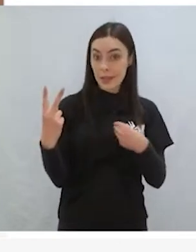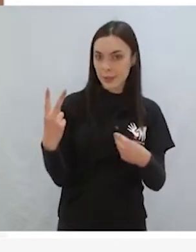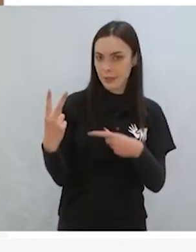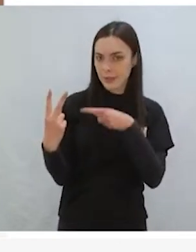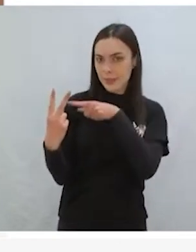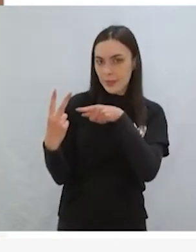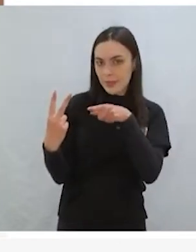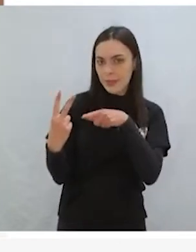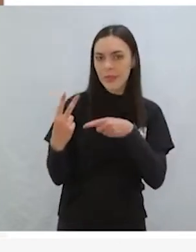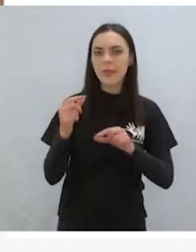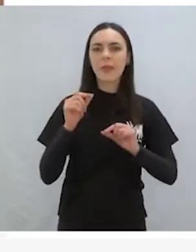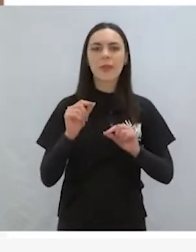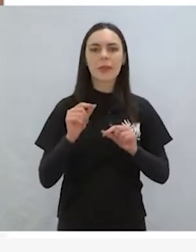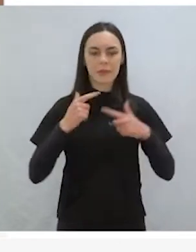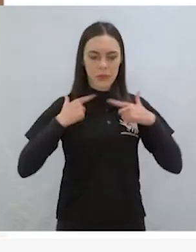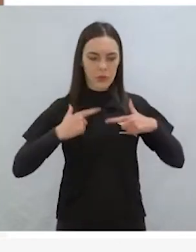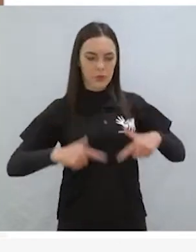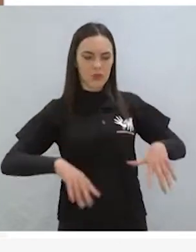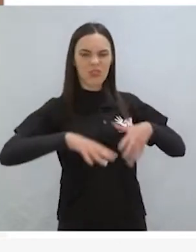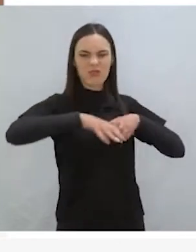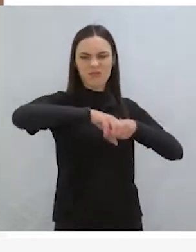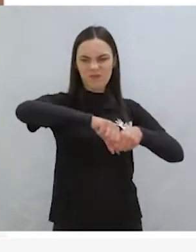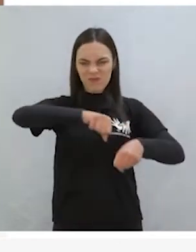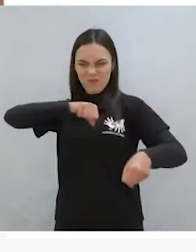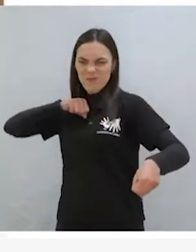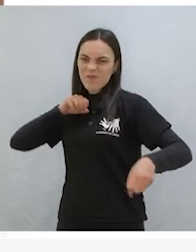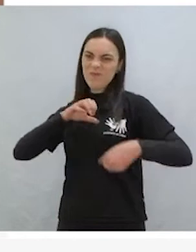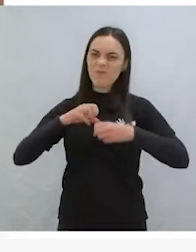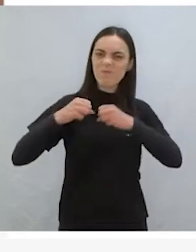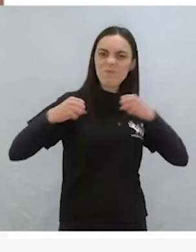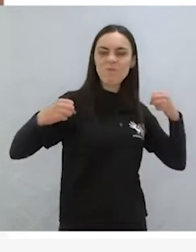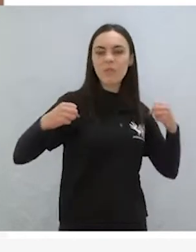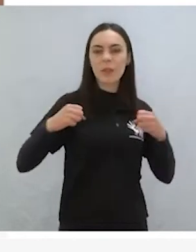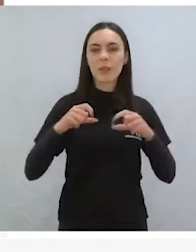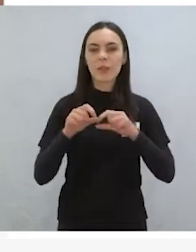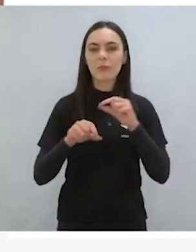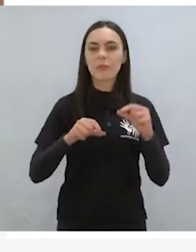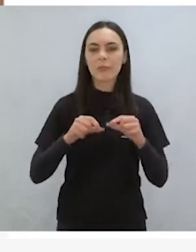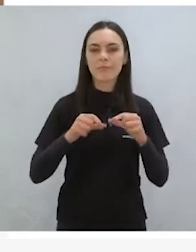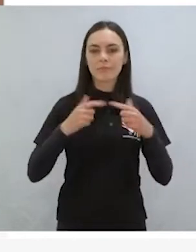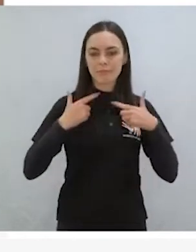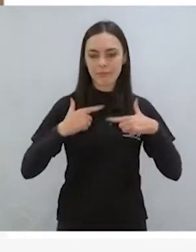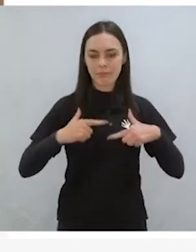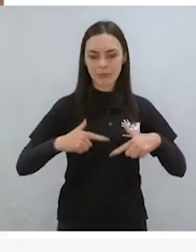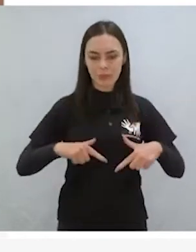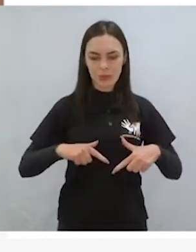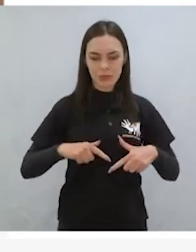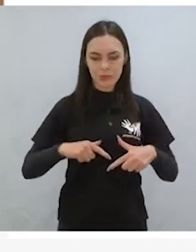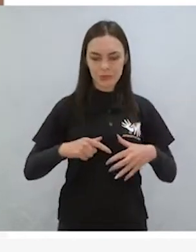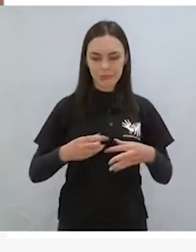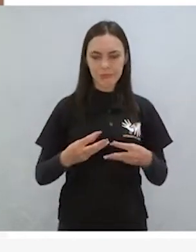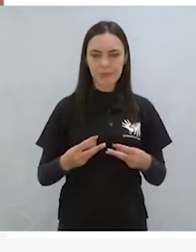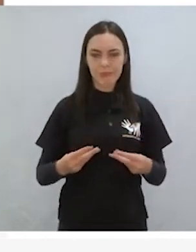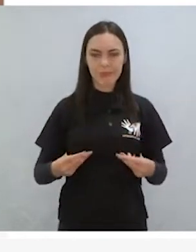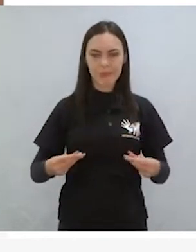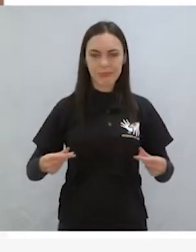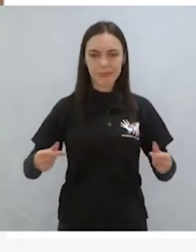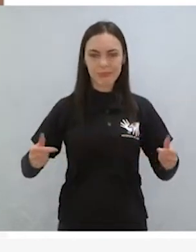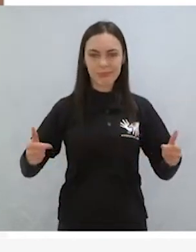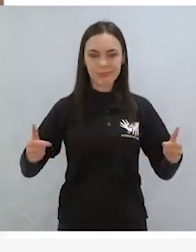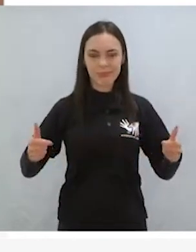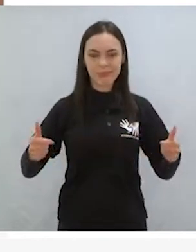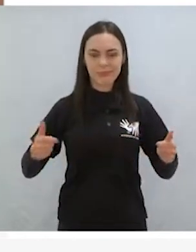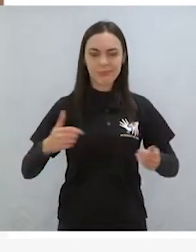e Romilda começaram a rasgar o vestido de Cinderela, até que ele ficou em